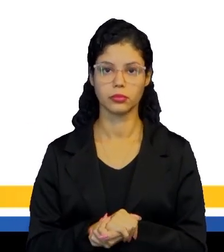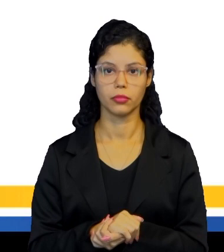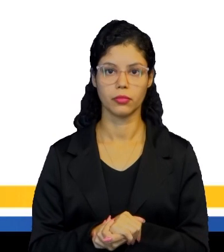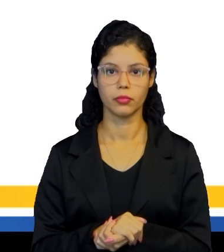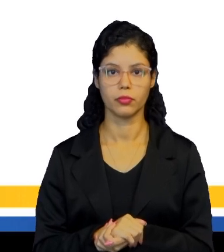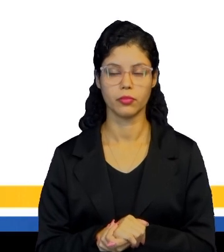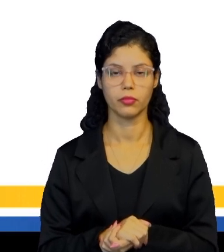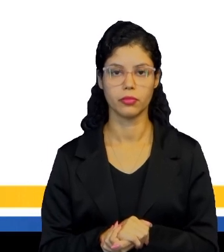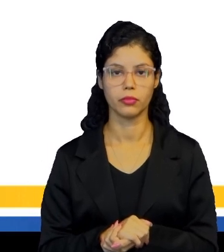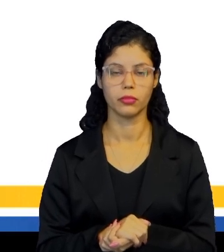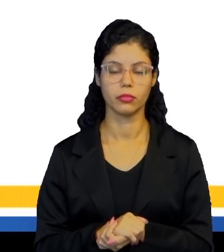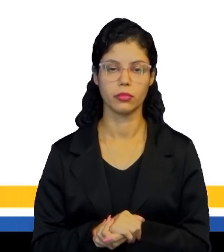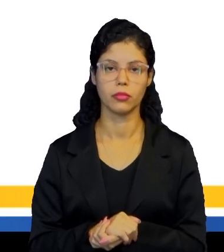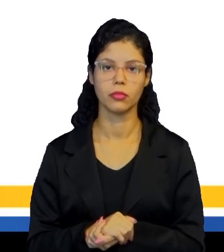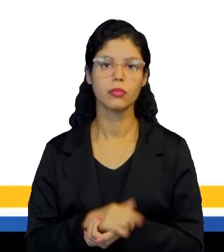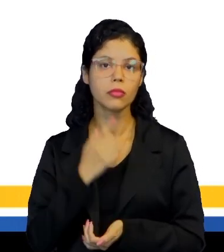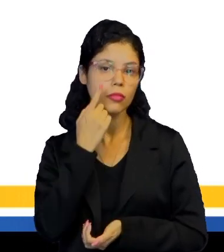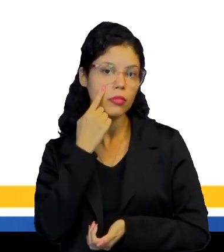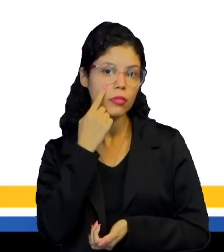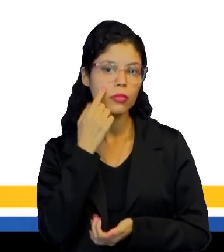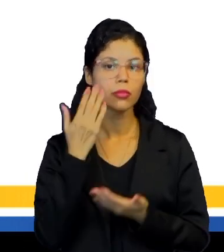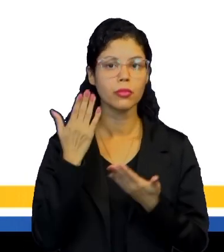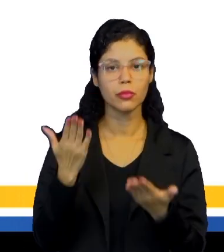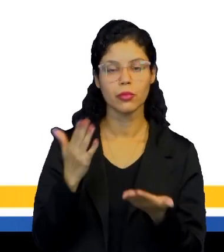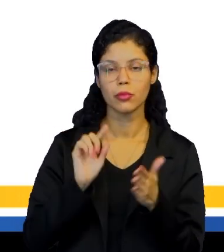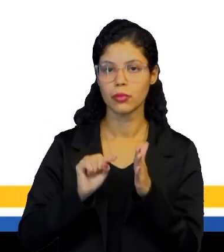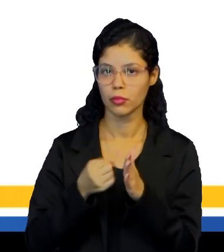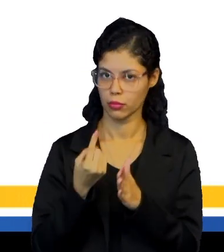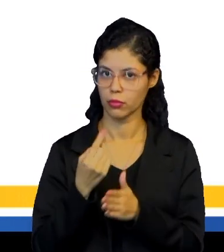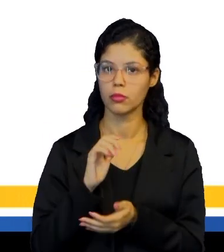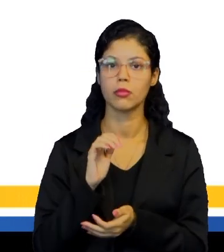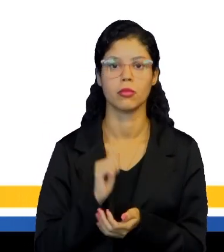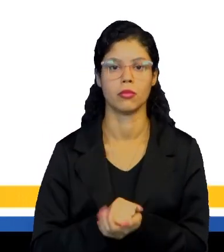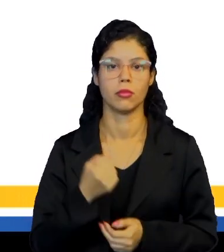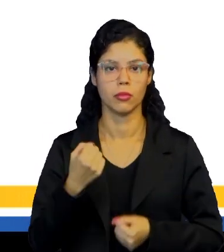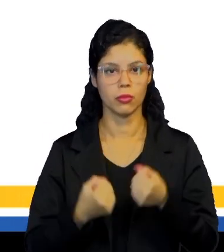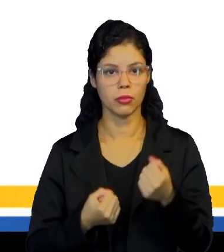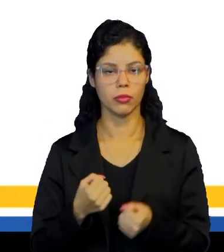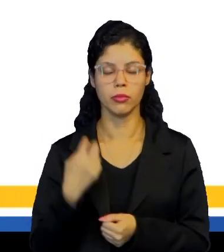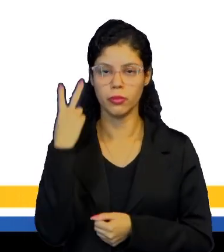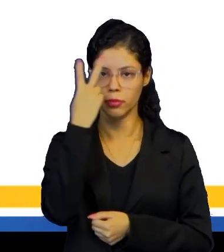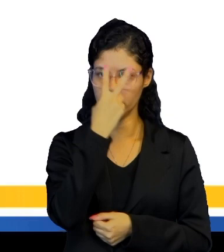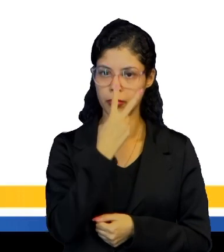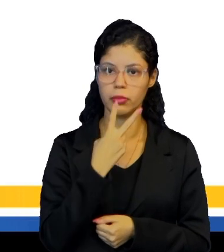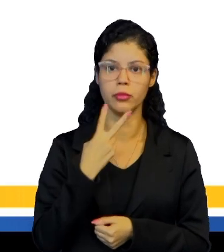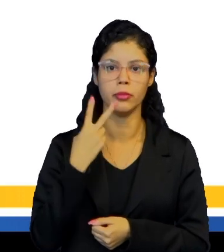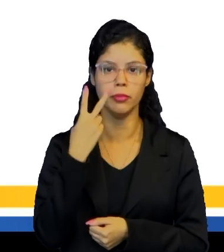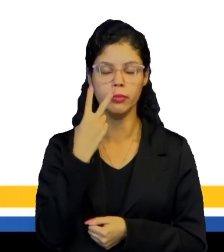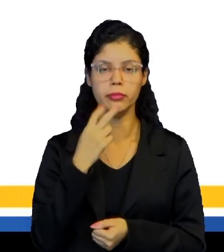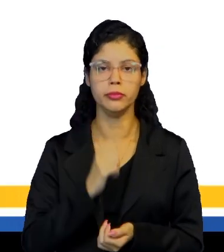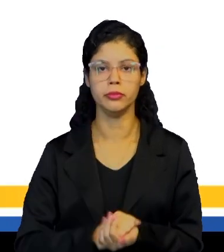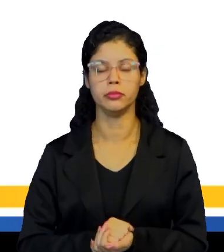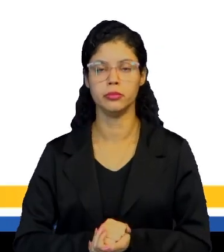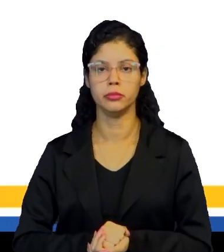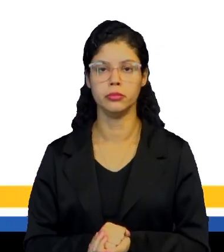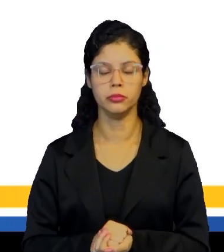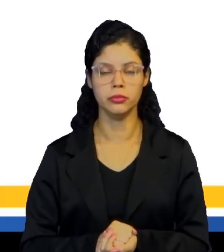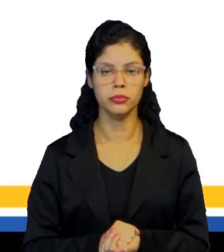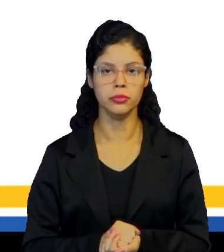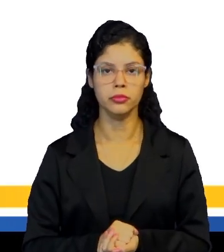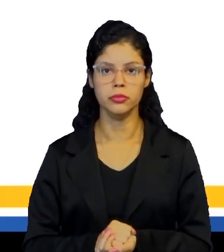Então olha aí nós vê se não vejamos aí que o primeiro automóvel gastou duas horas tá